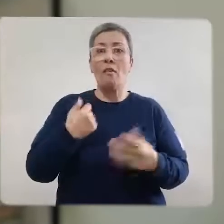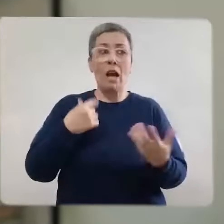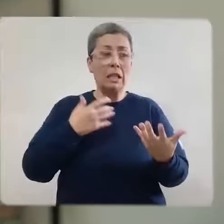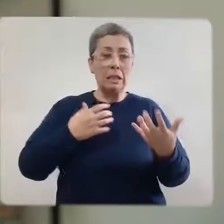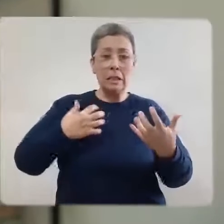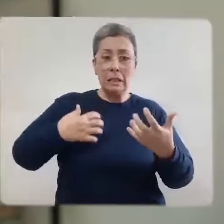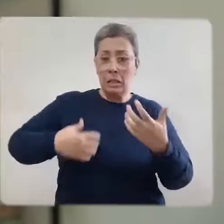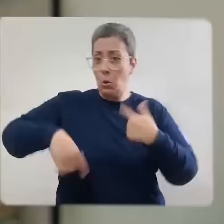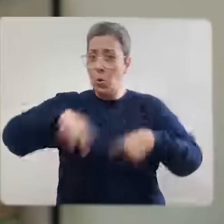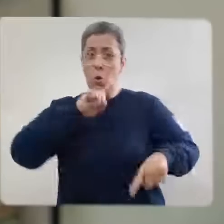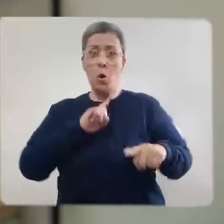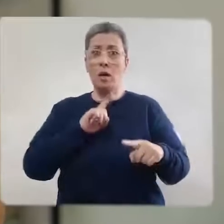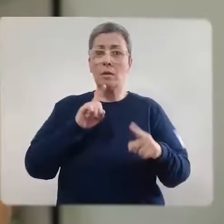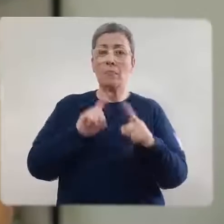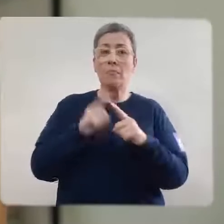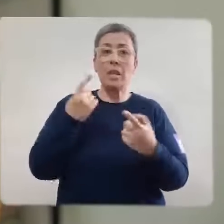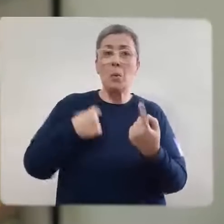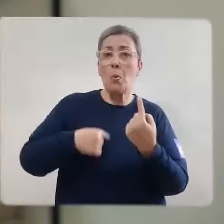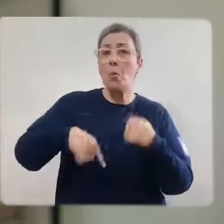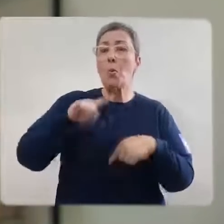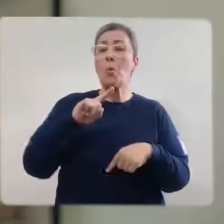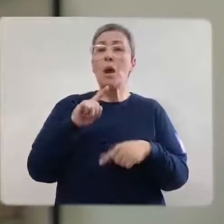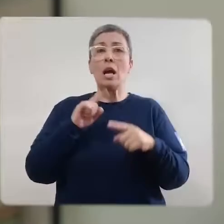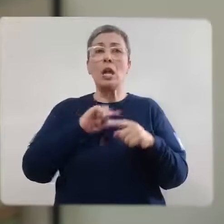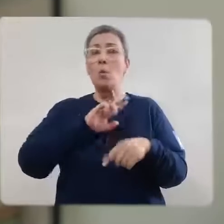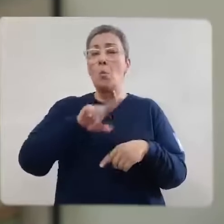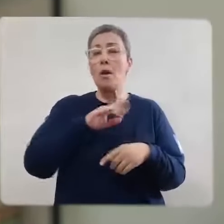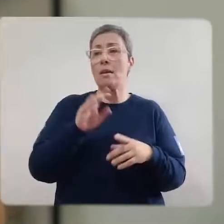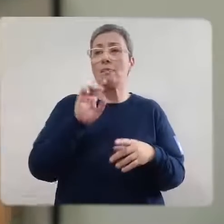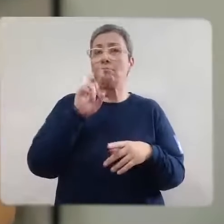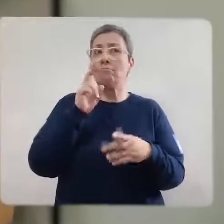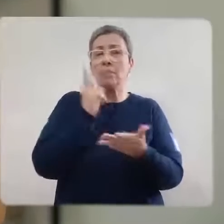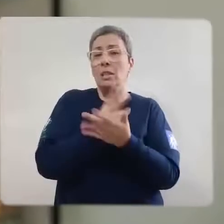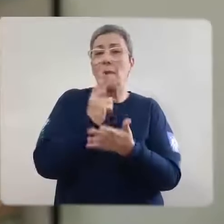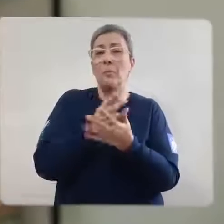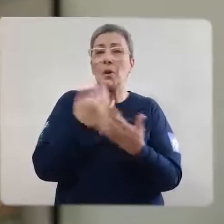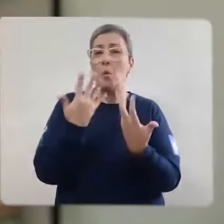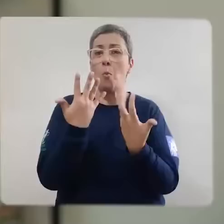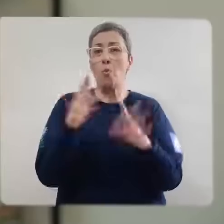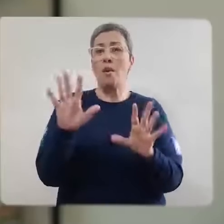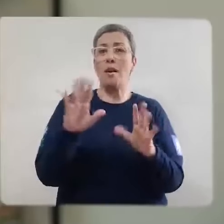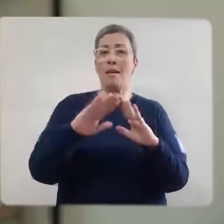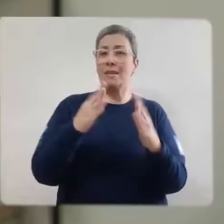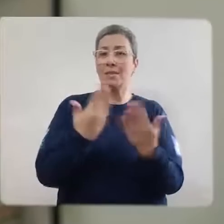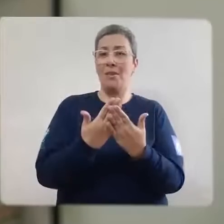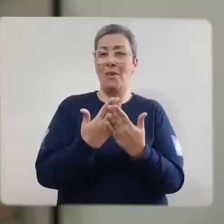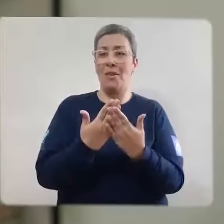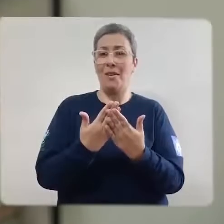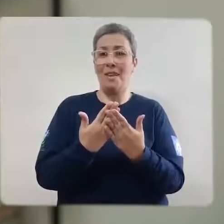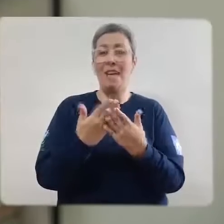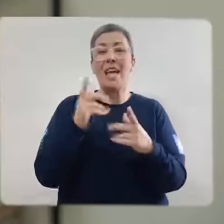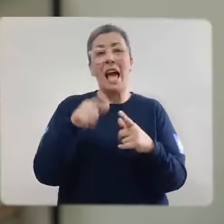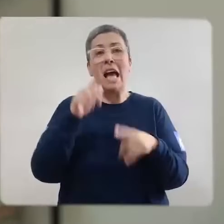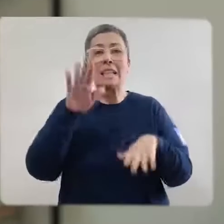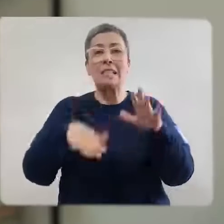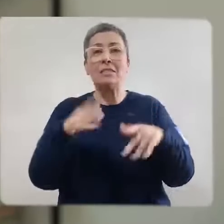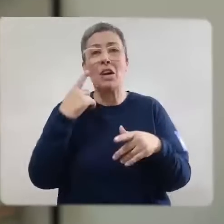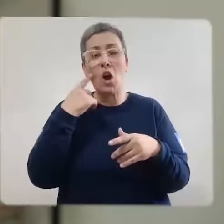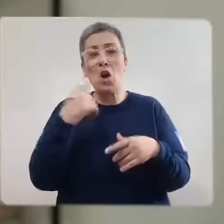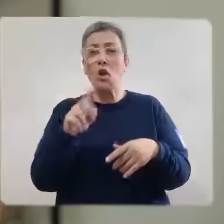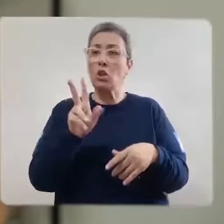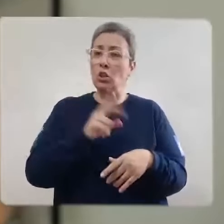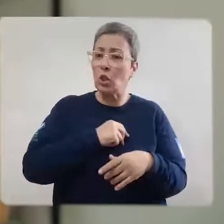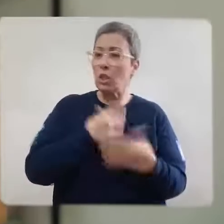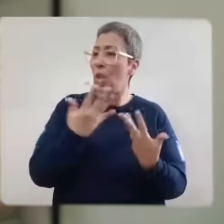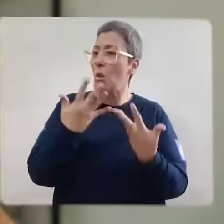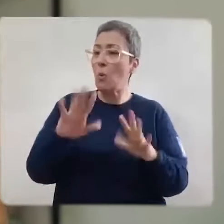se desorganizar. A desorganização nem sempre vai se dar porque ela não quer ir para a escola, né? Às vezes a gente vai olhar e vai